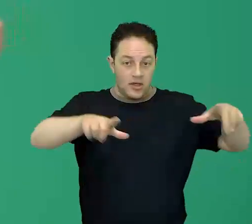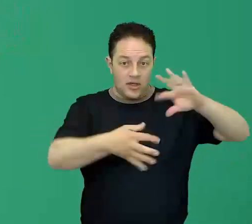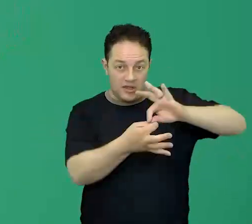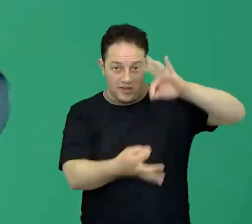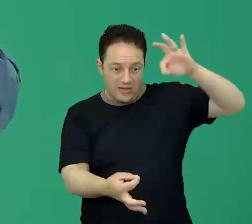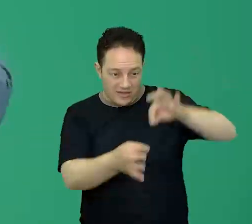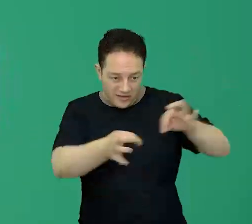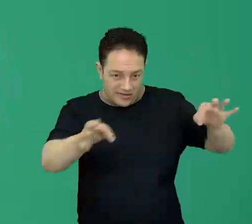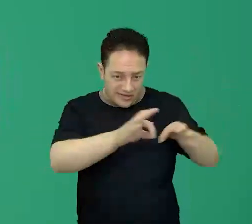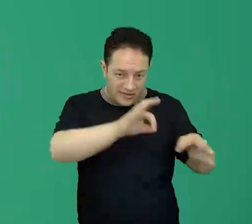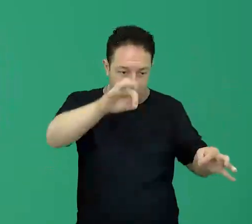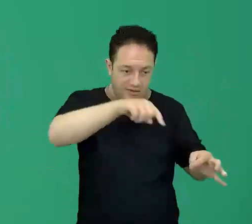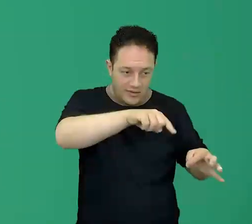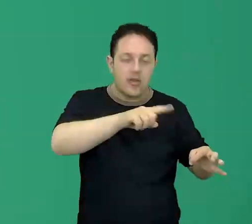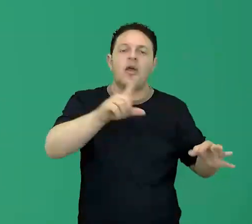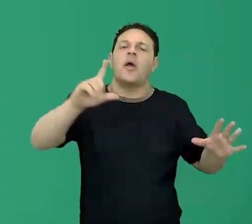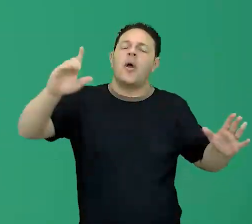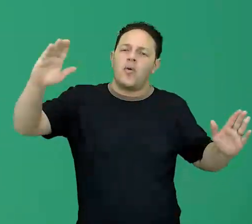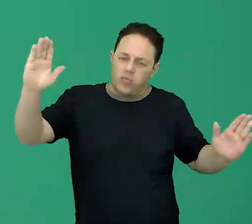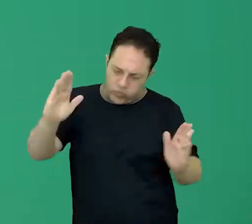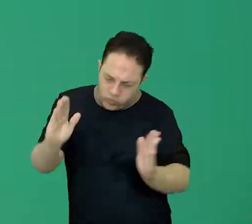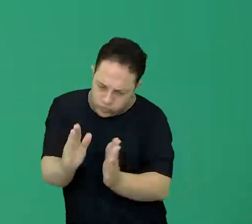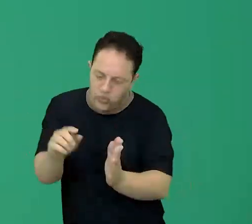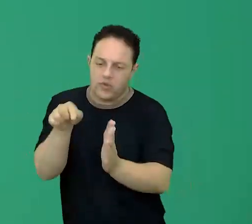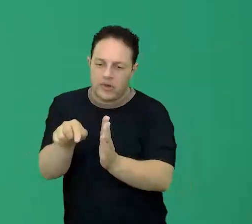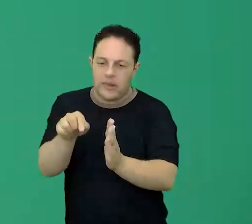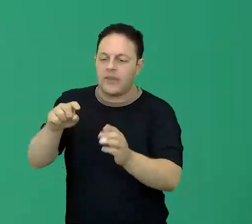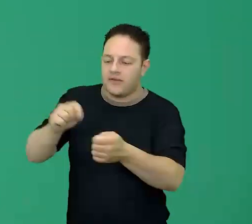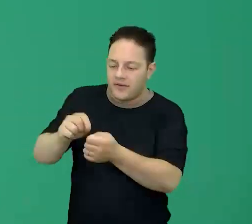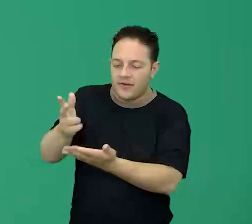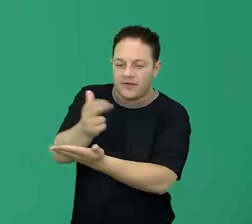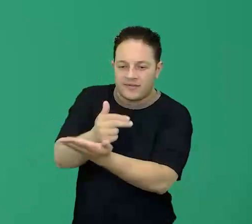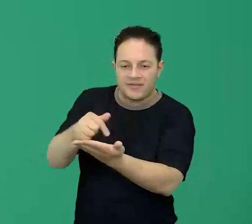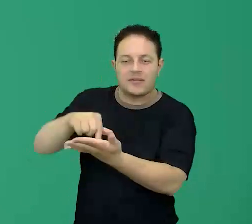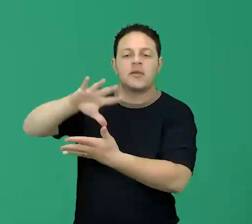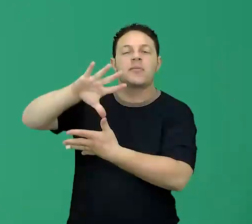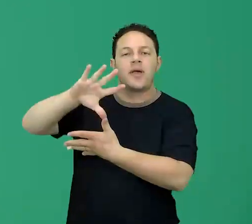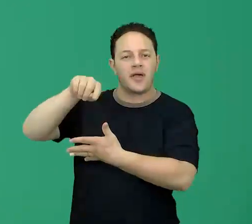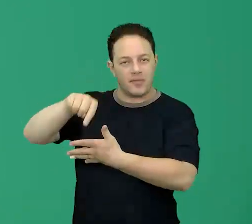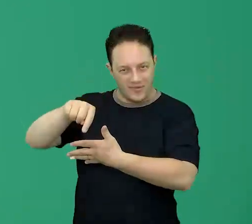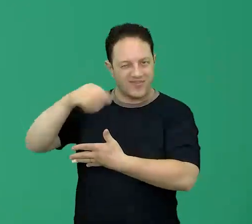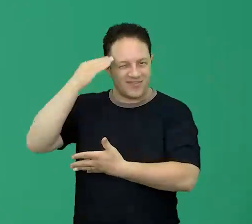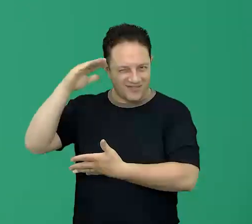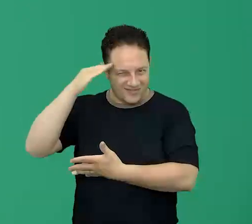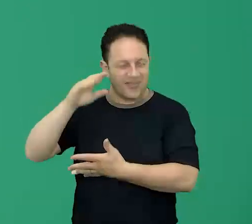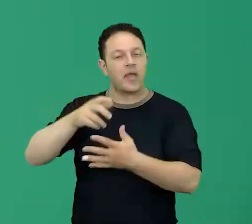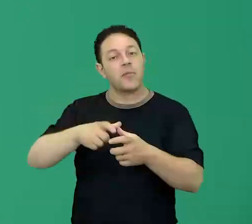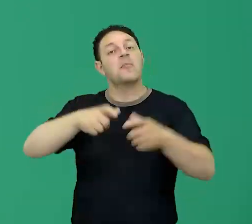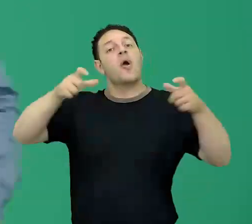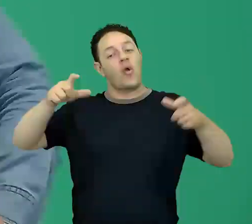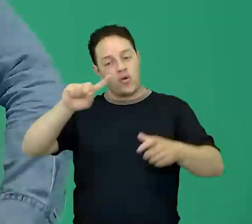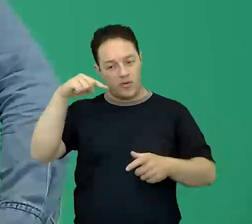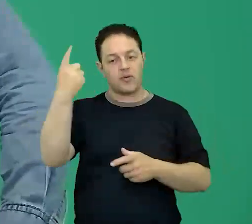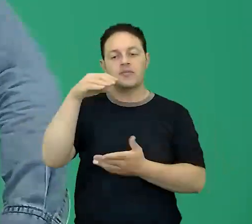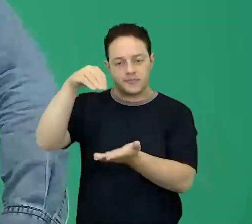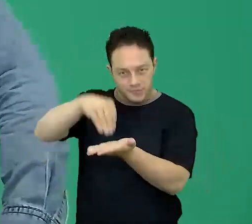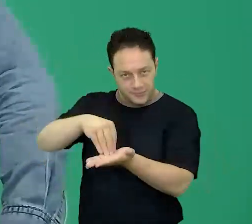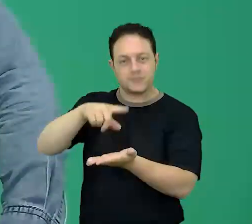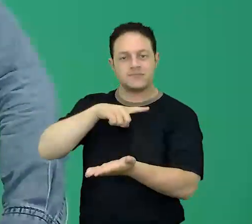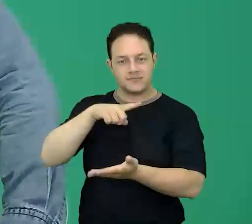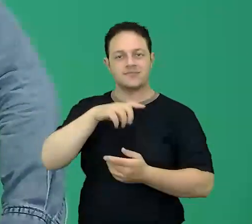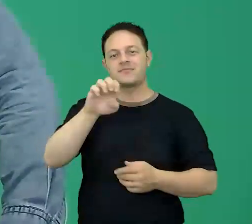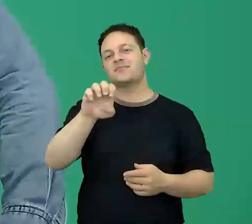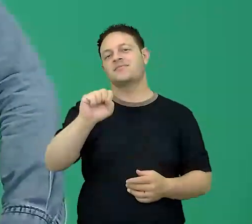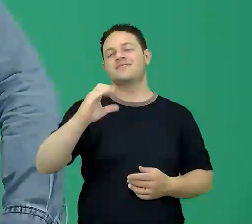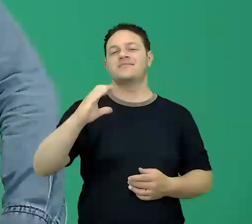reduzida para caber ali naquele mapa, beleza? Então, o mapa normalmente, a maioria dos mapas tem essas